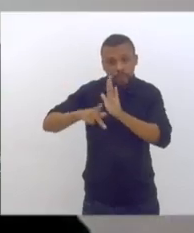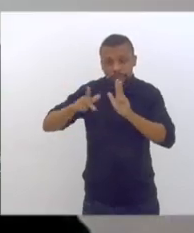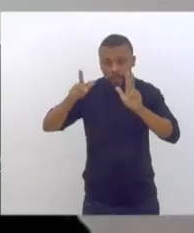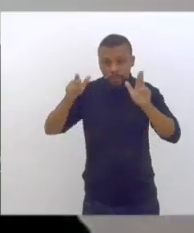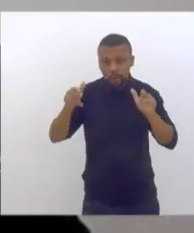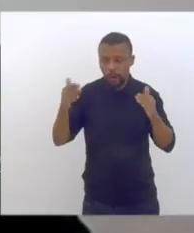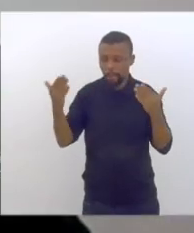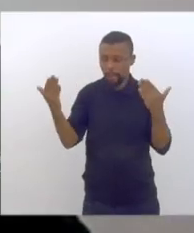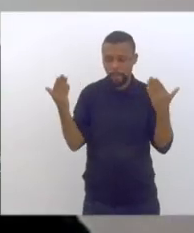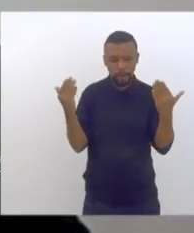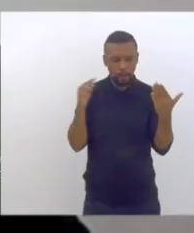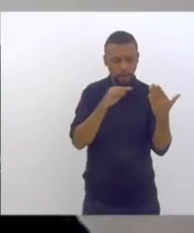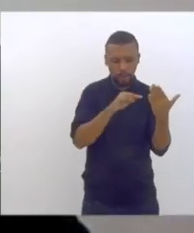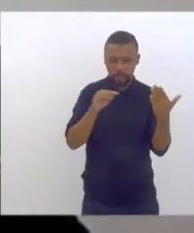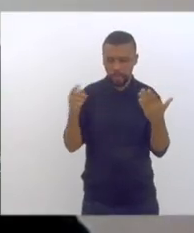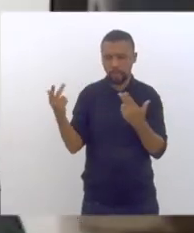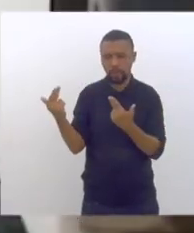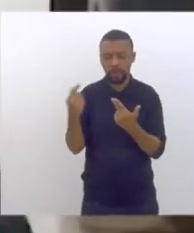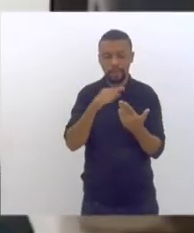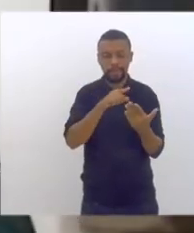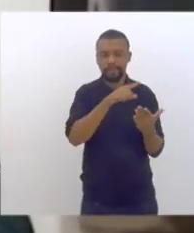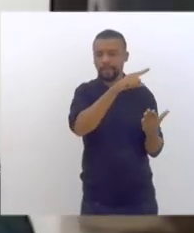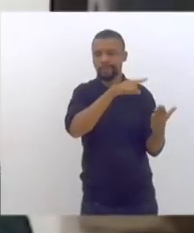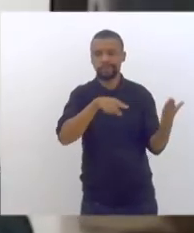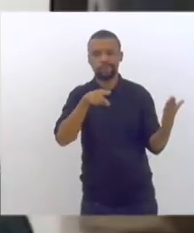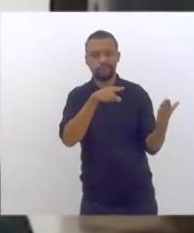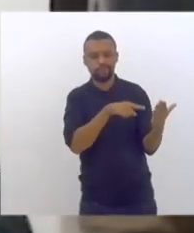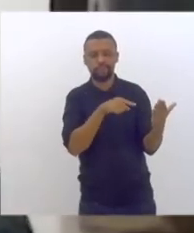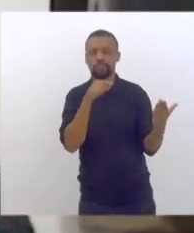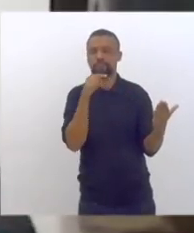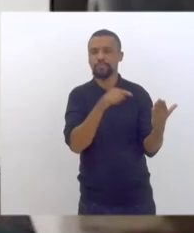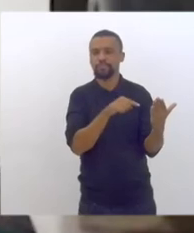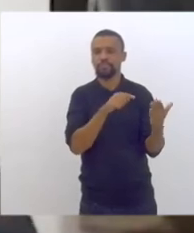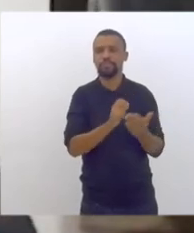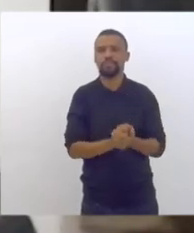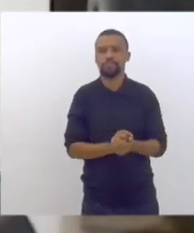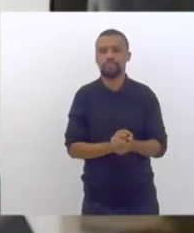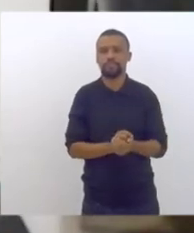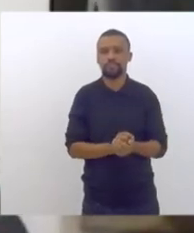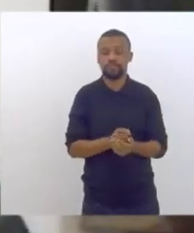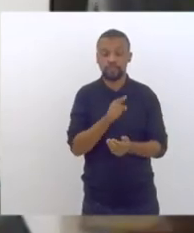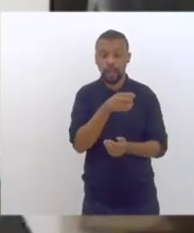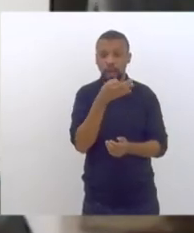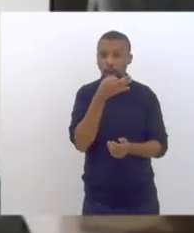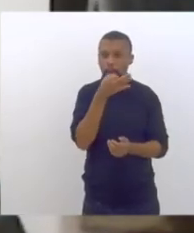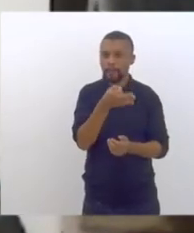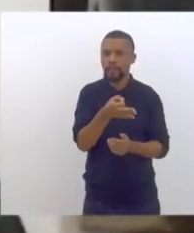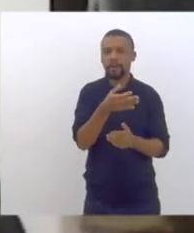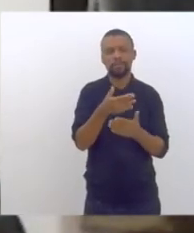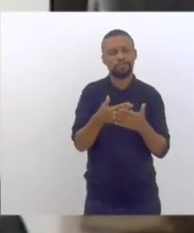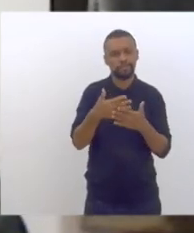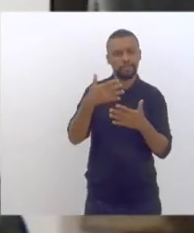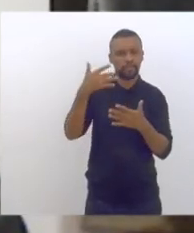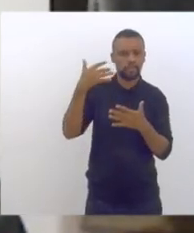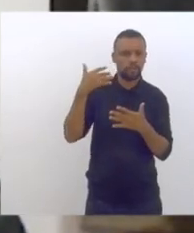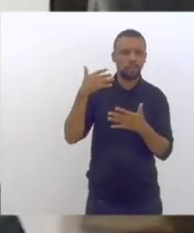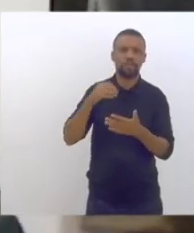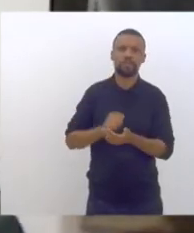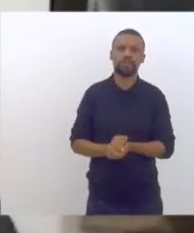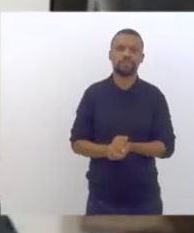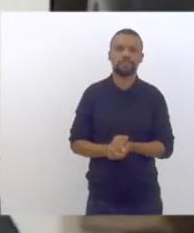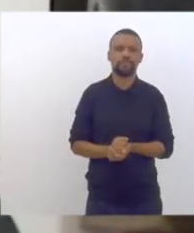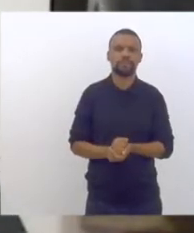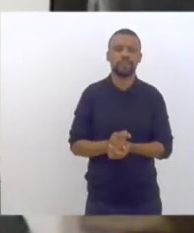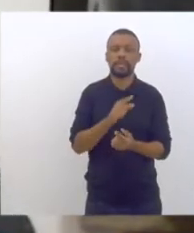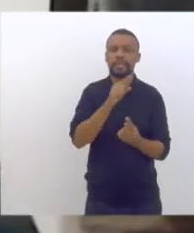é igual ao outro Portanto tem que ser prejudicado o fato dela já te dado parecer anterior não